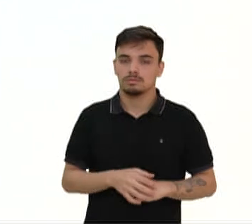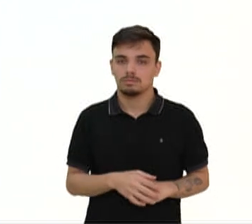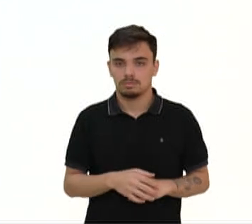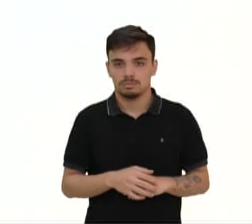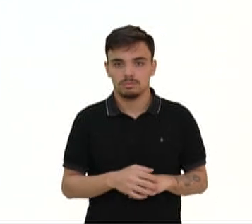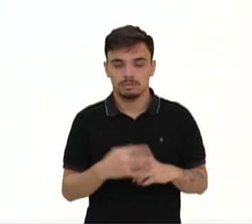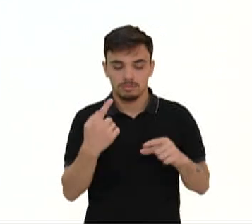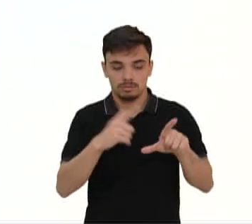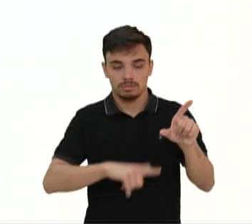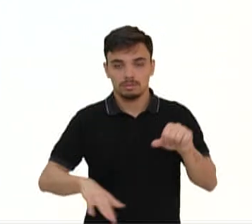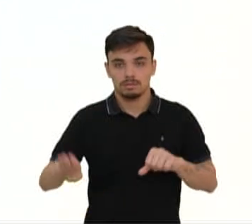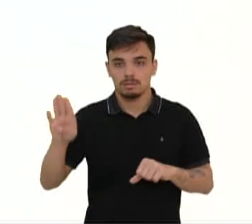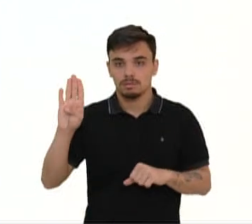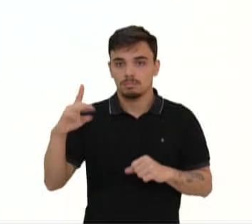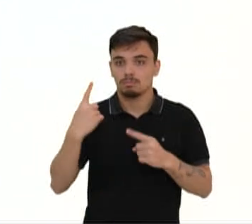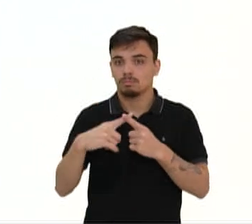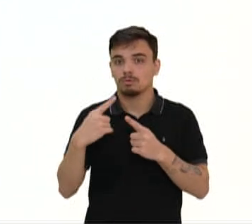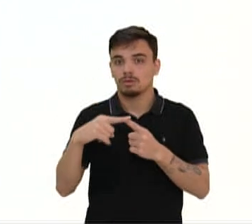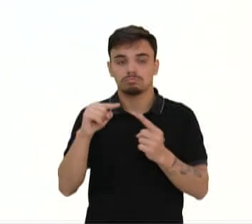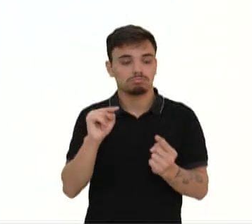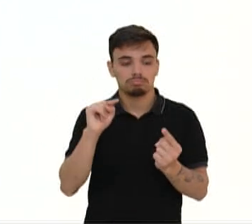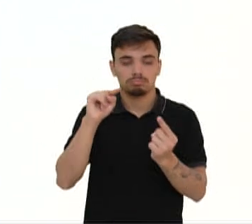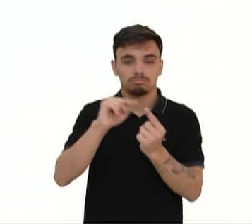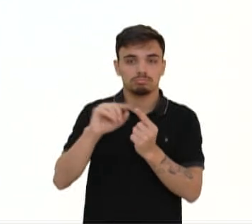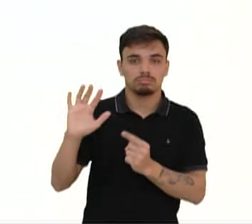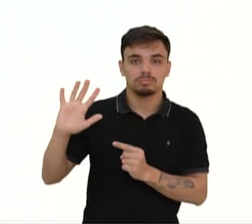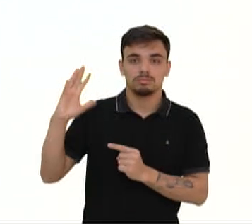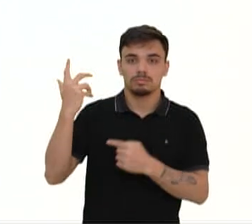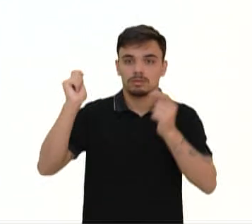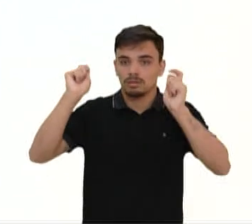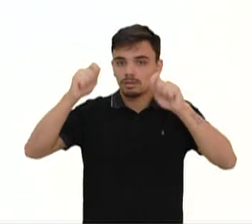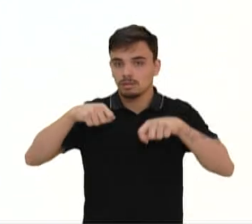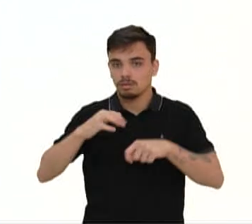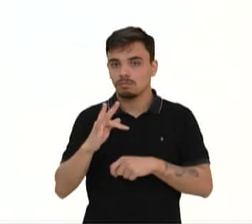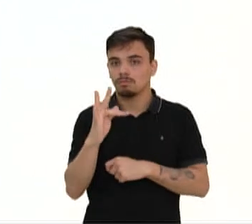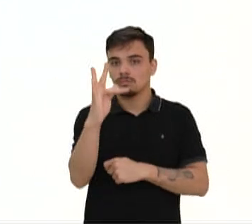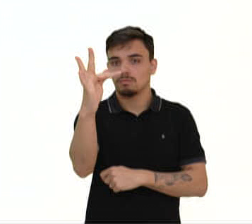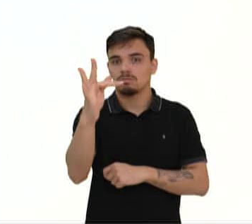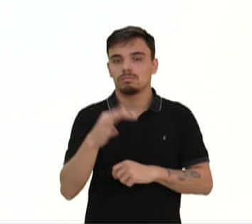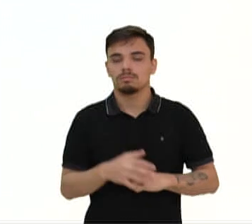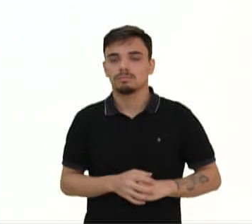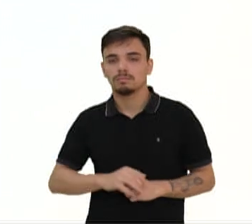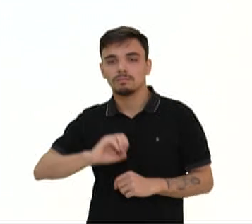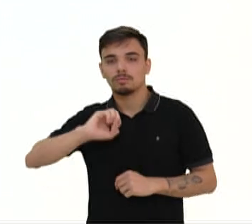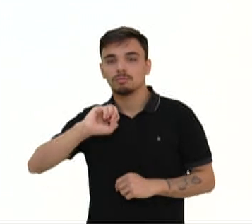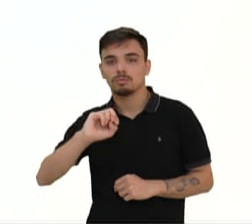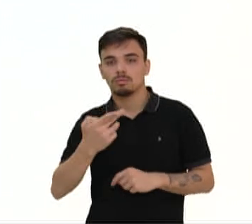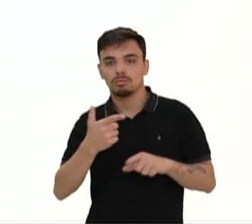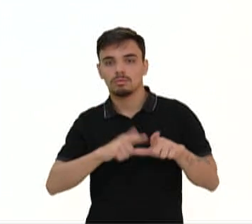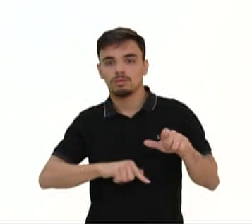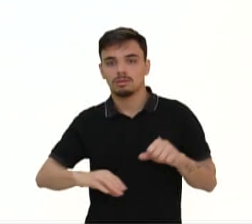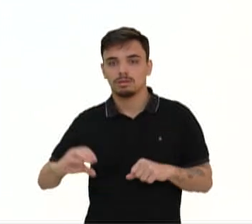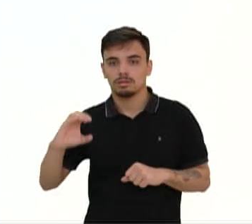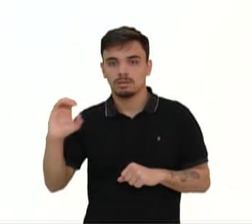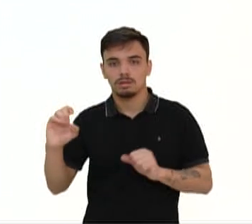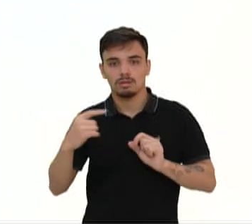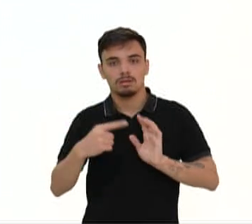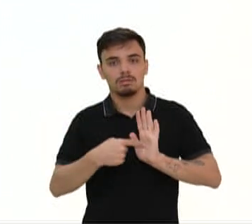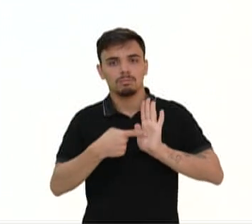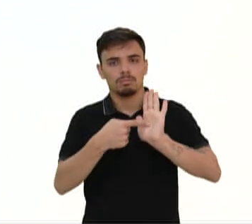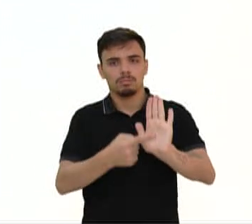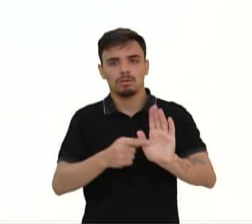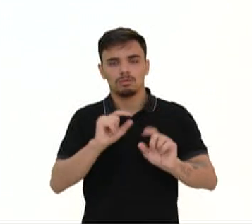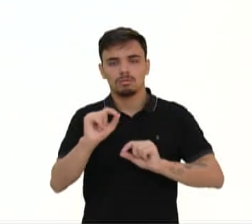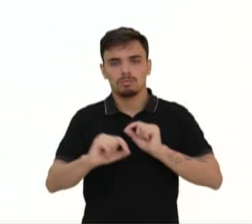Porque indicam fatos que poderão acontecer futuramente. Ou C. Porque indicam